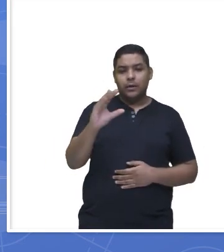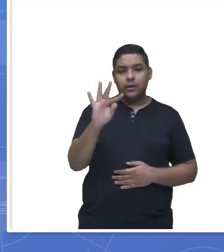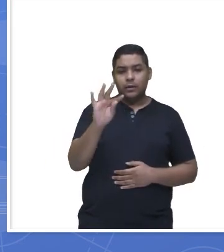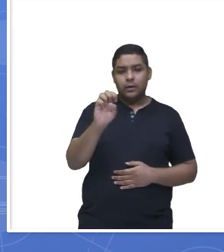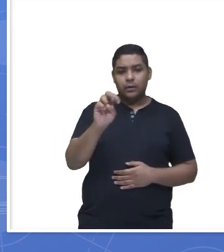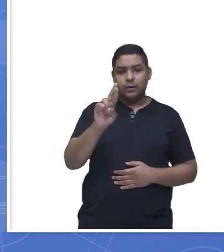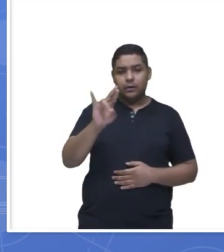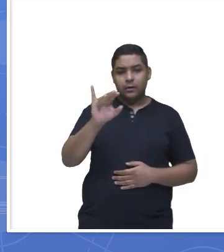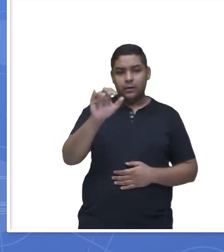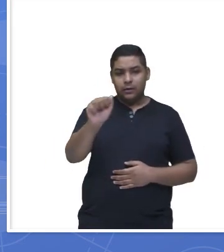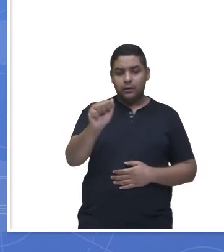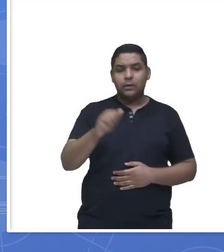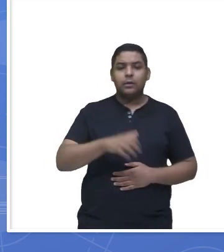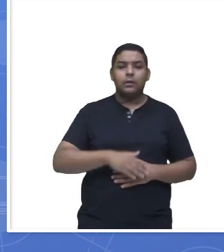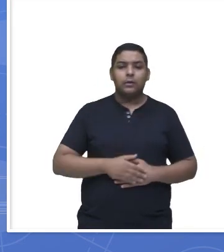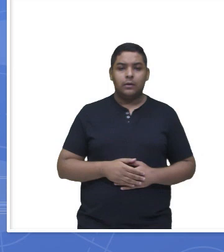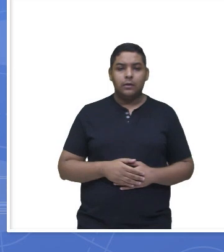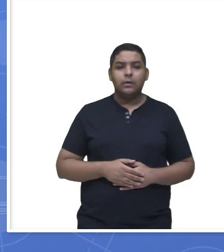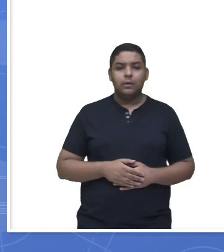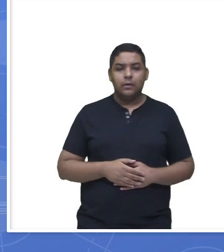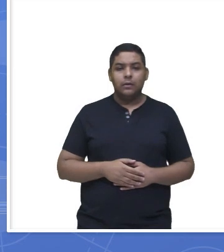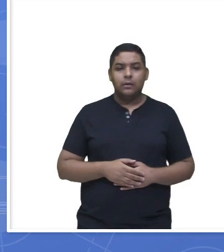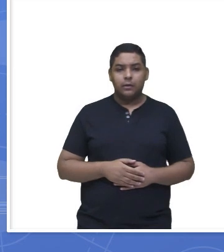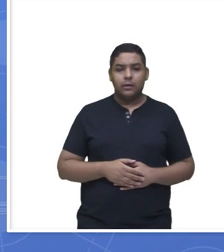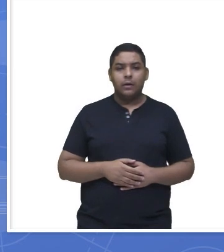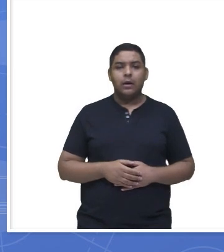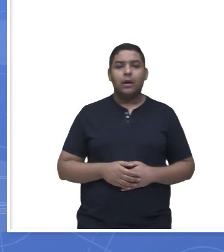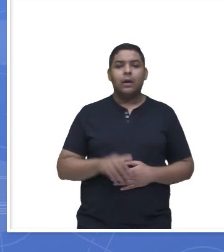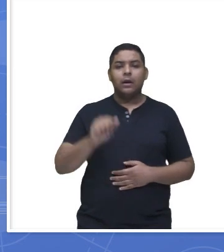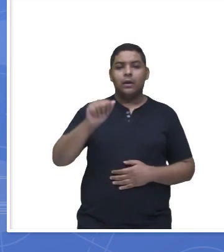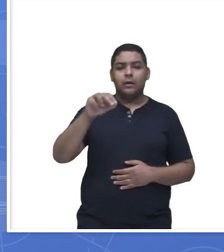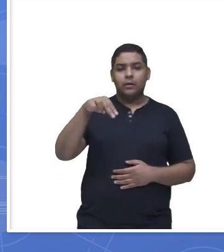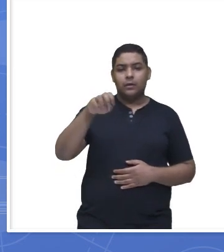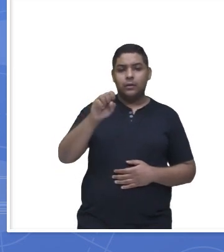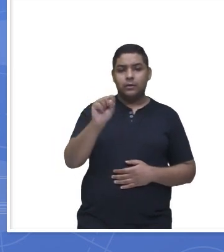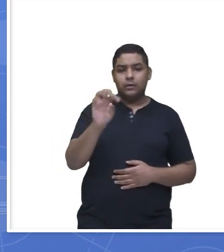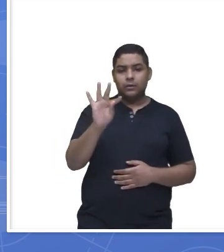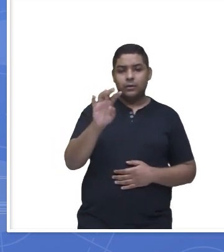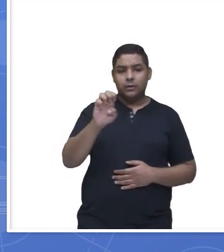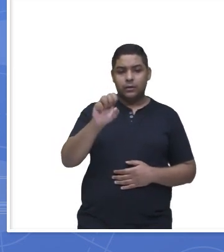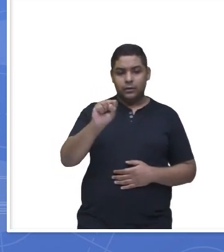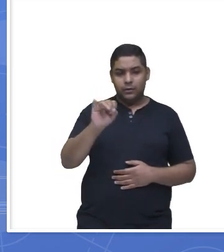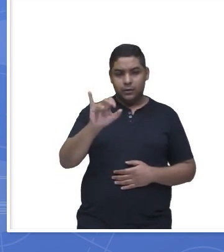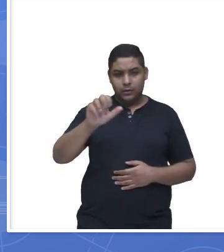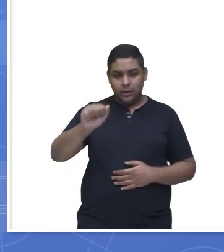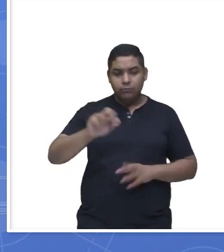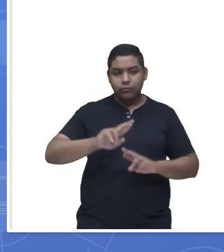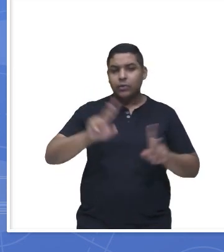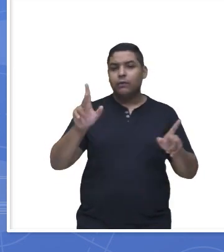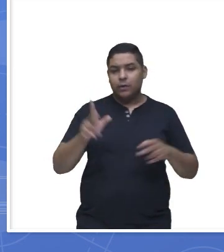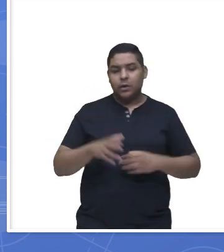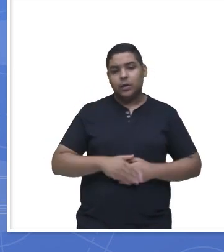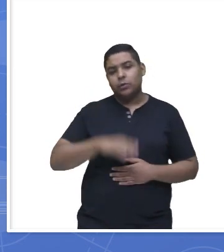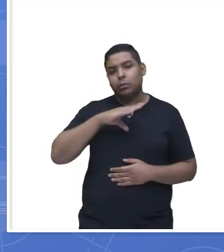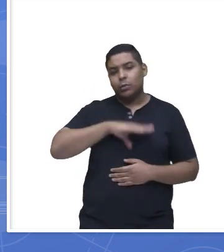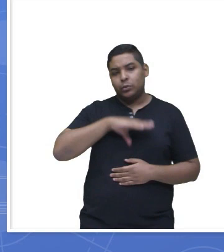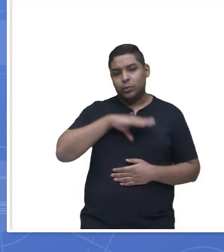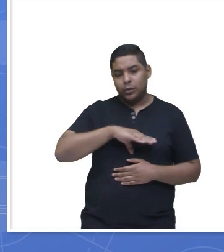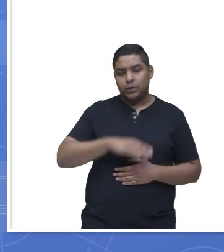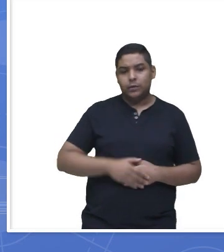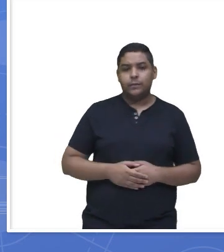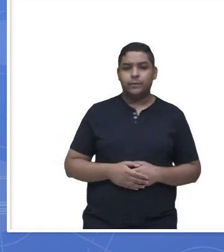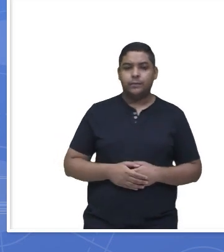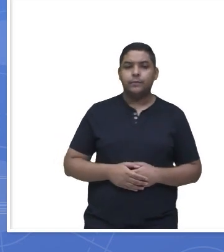língua portuguesa, só muda aqui anestesia, né? Na letra B, aí não poderia ser a A, tudo bem? Porque as duas têm